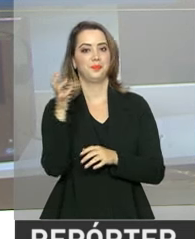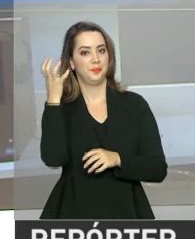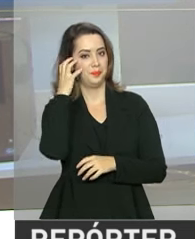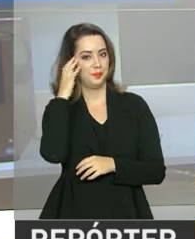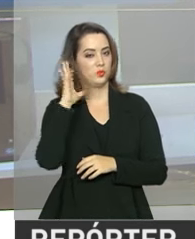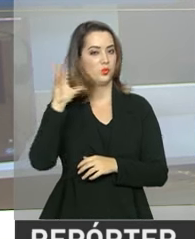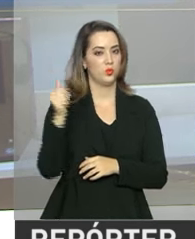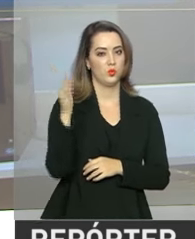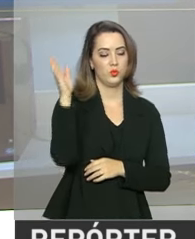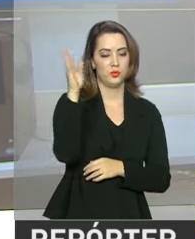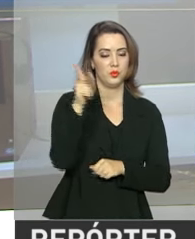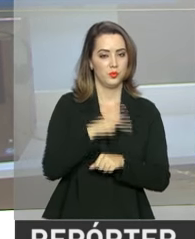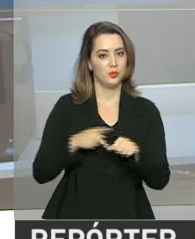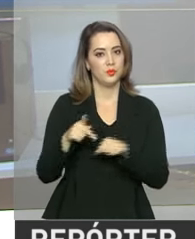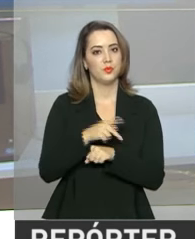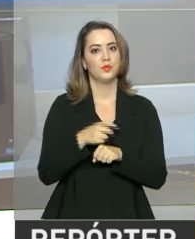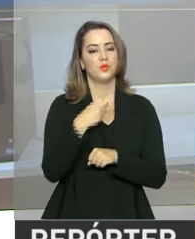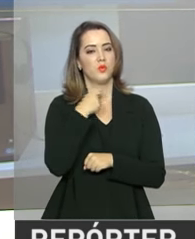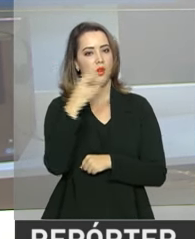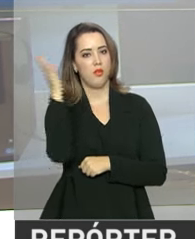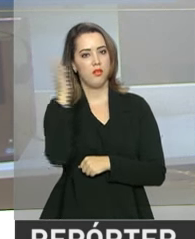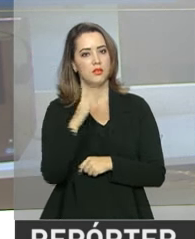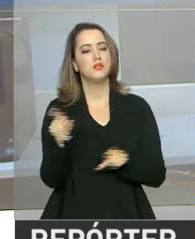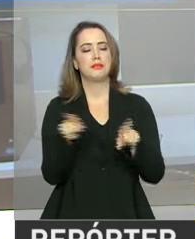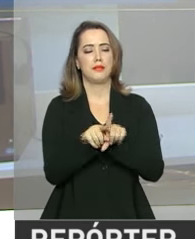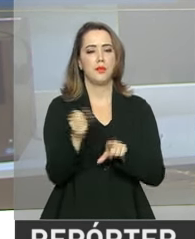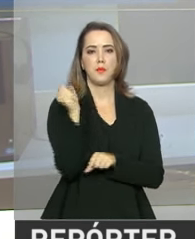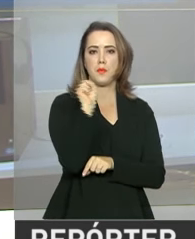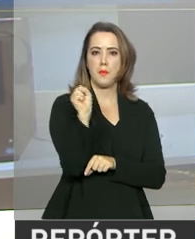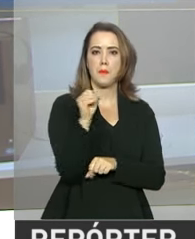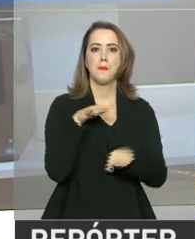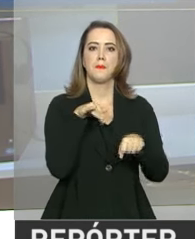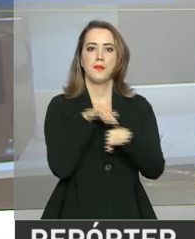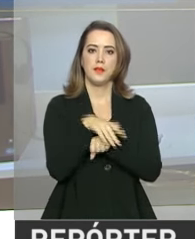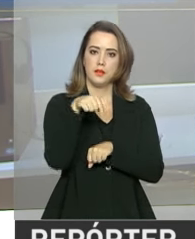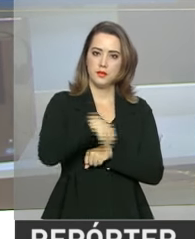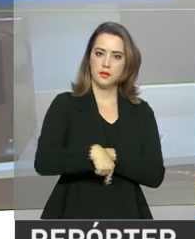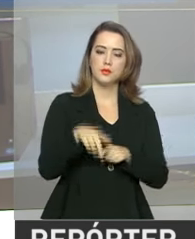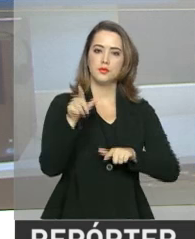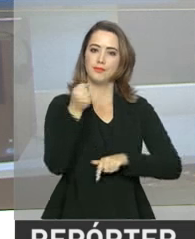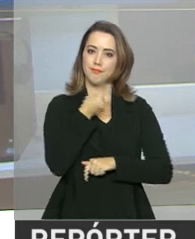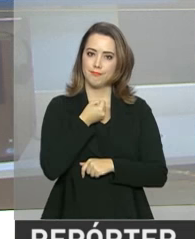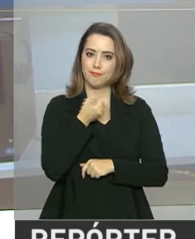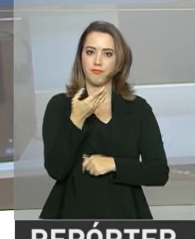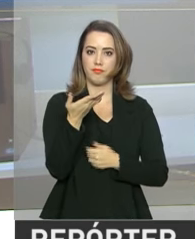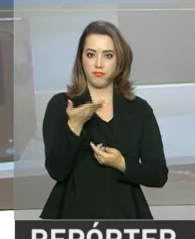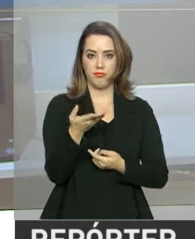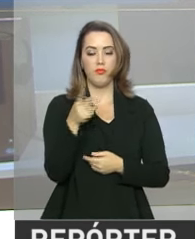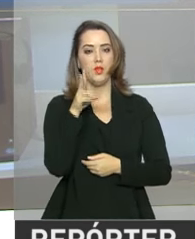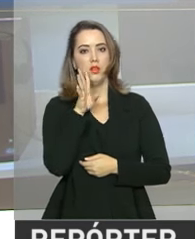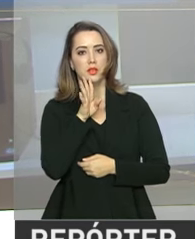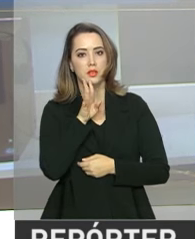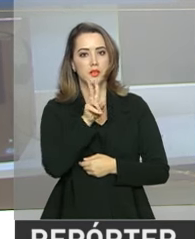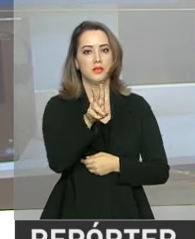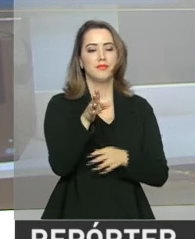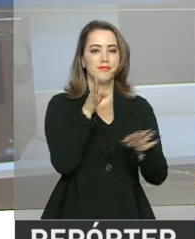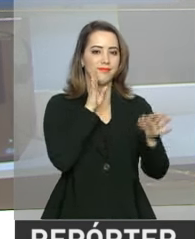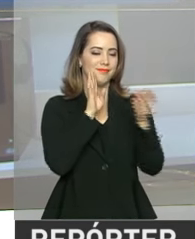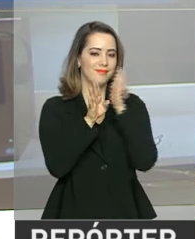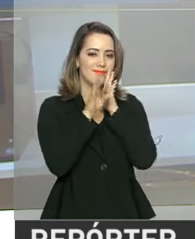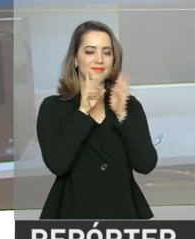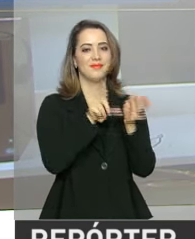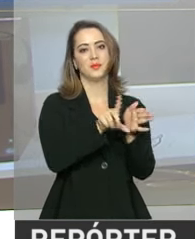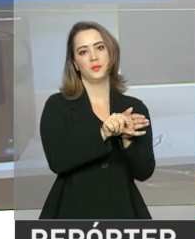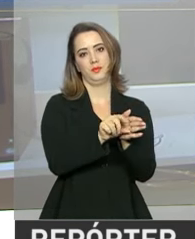todo o país, na Voz do Brasil, é claro. E também às 8 da noite aqui no Jornal NBR. Não deixe de conferir as novidades, as notícias também